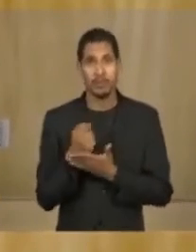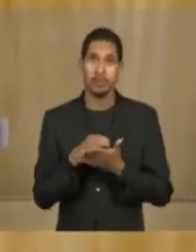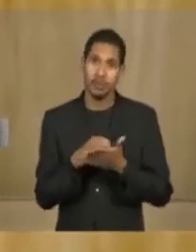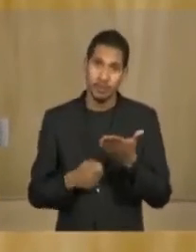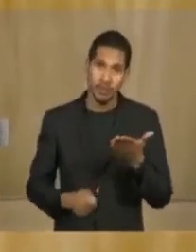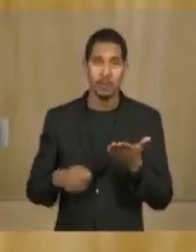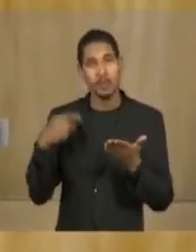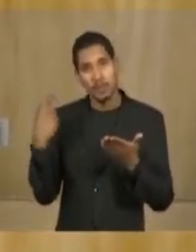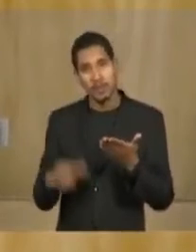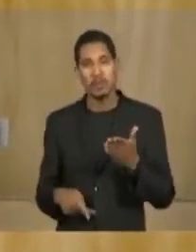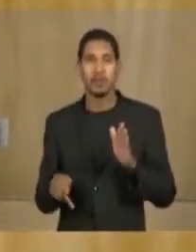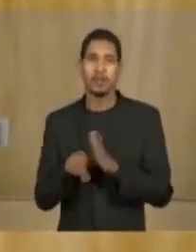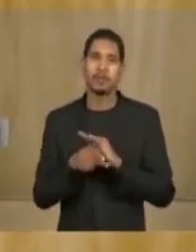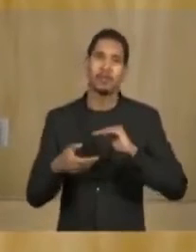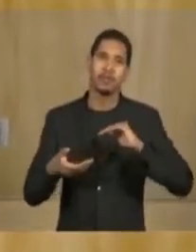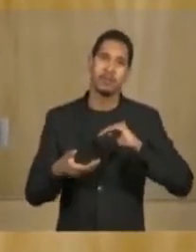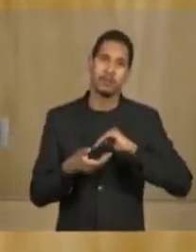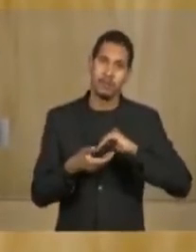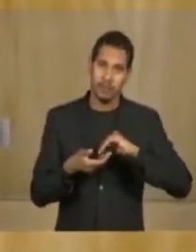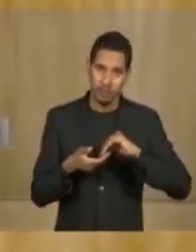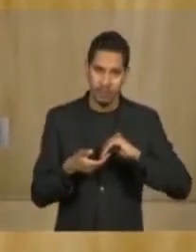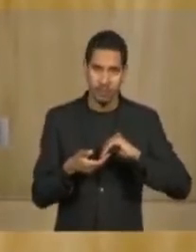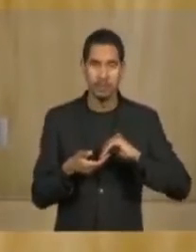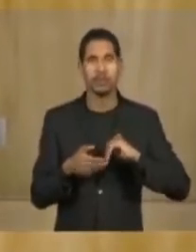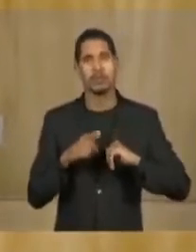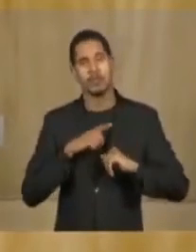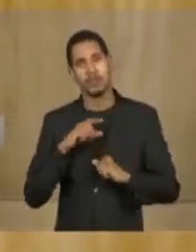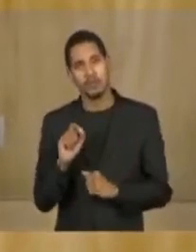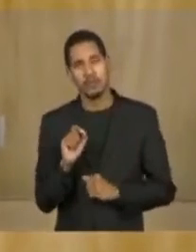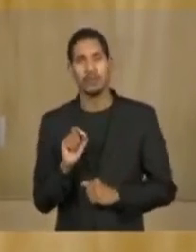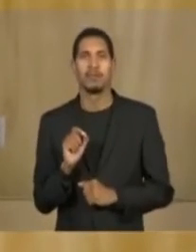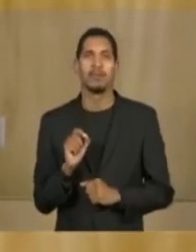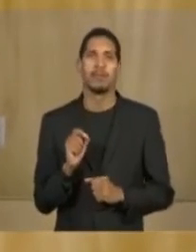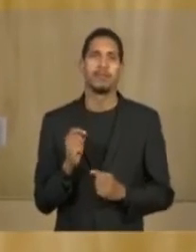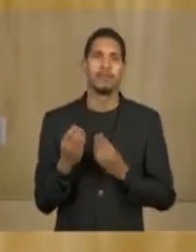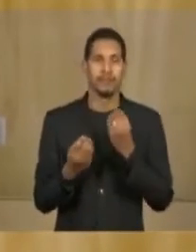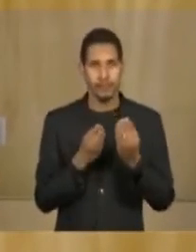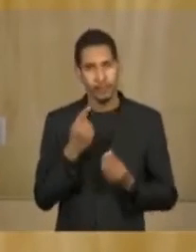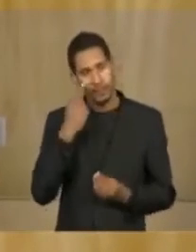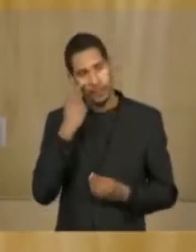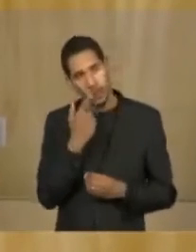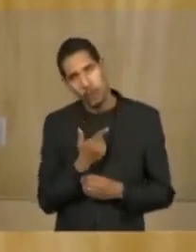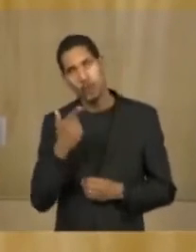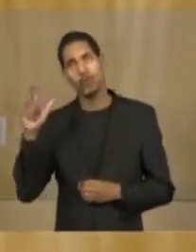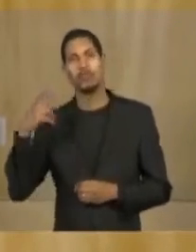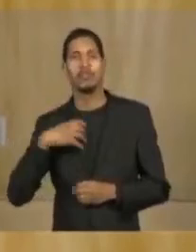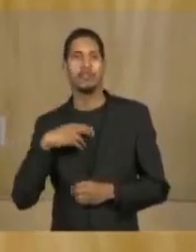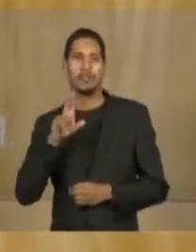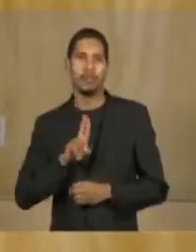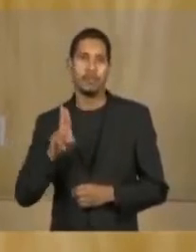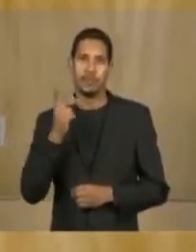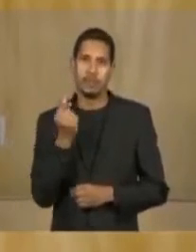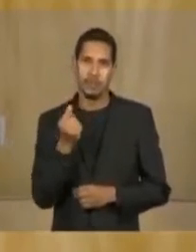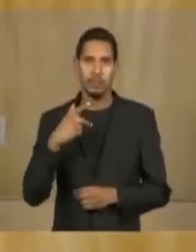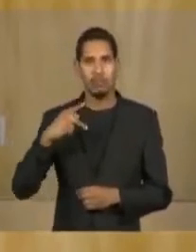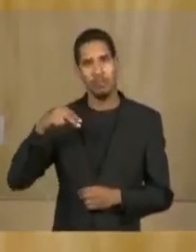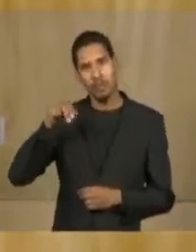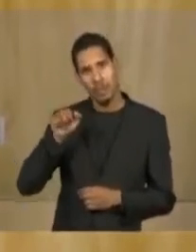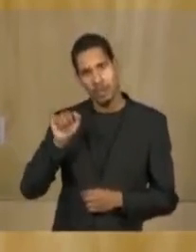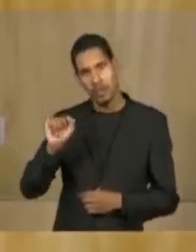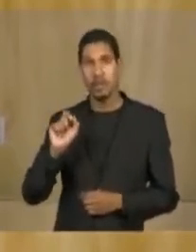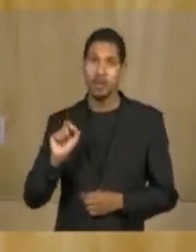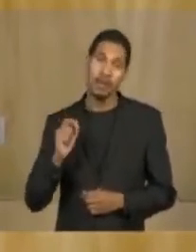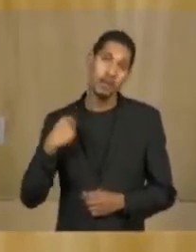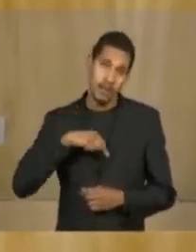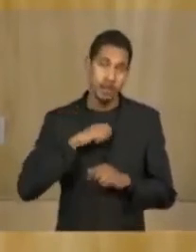texto no Congresso, na Câmara Federal, prevendo essa outra forma de utilização dos recursos do PNAE, e para que